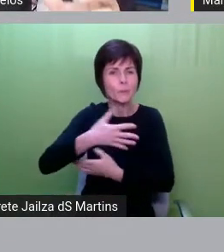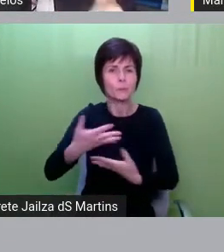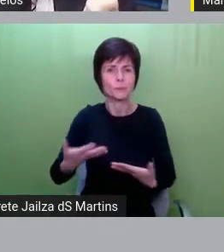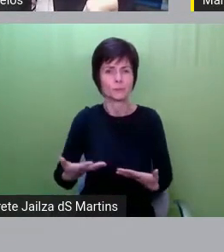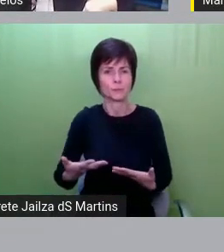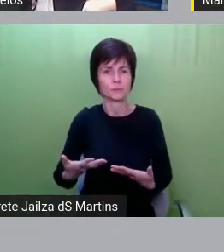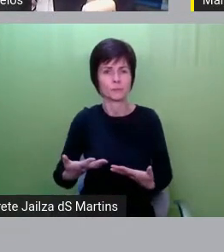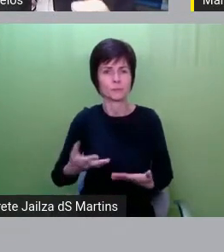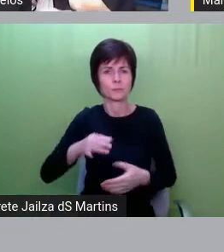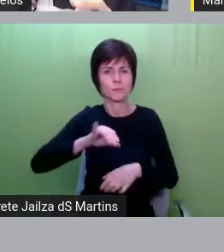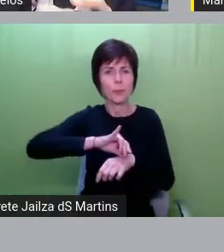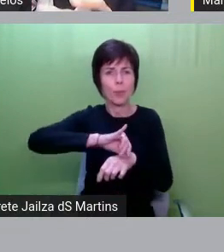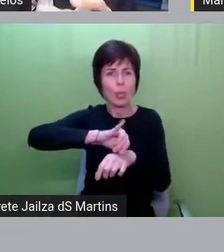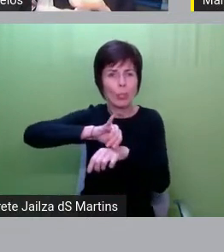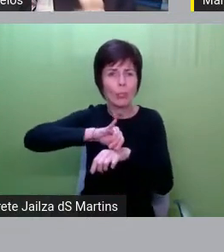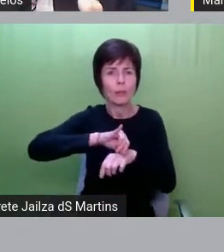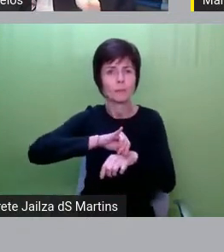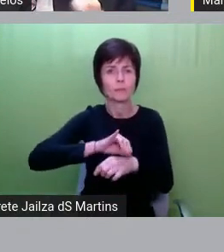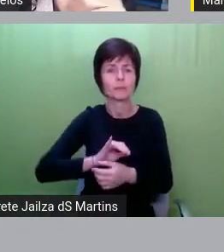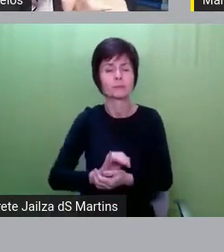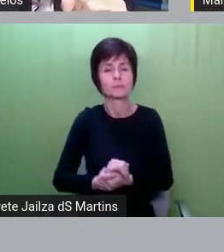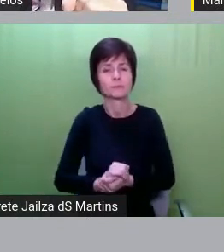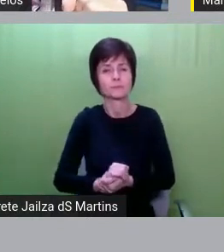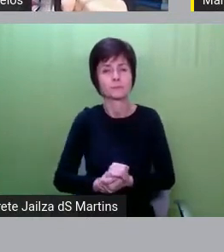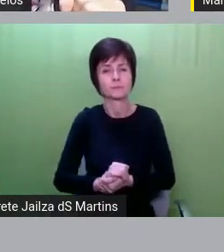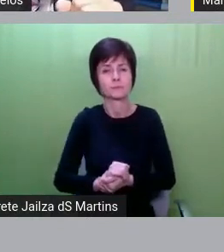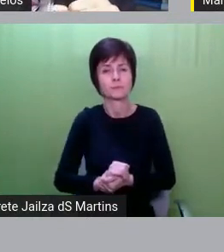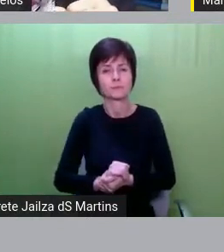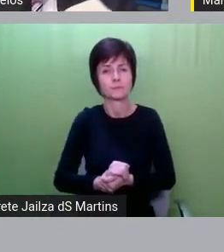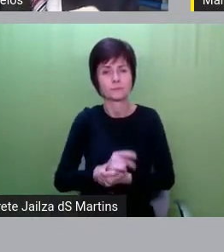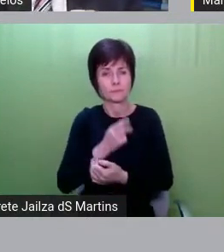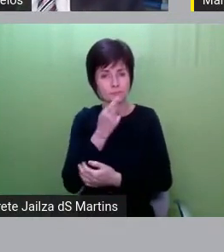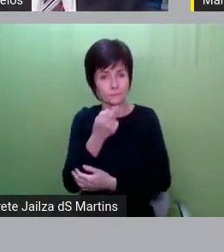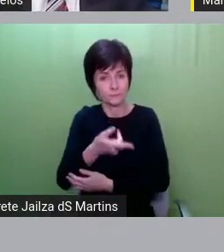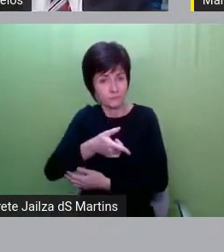do capital, mencionado pela professora,